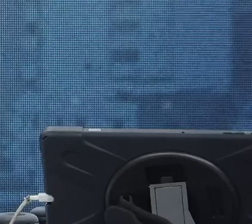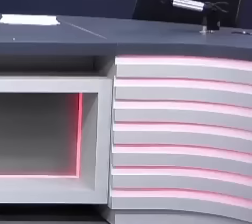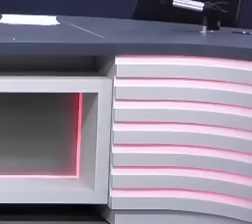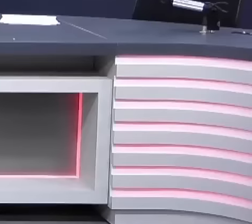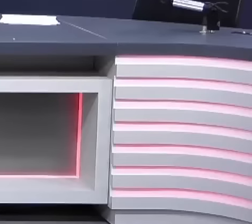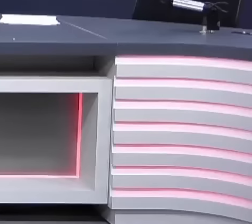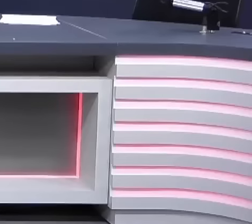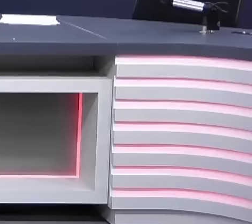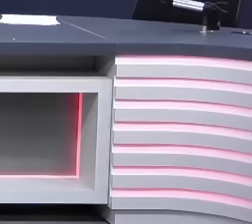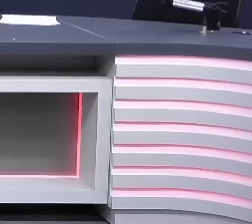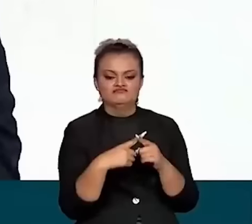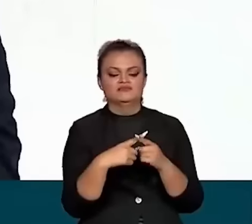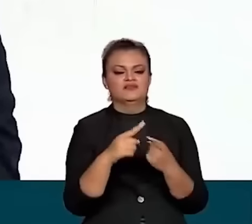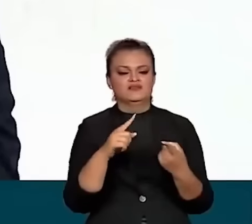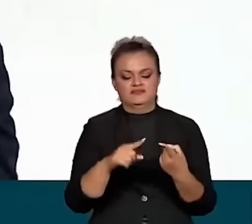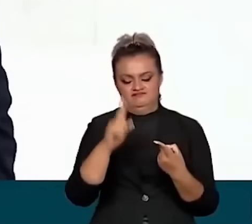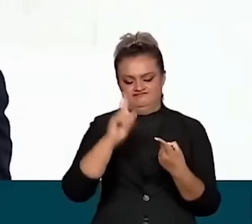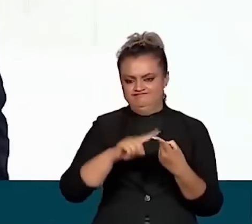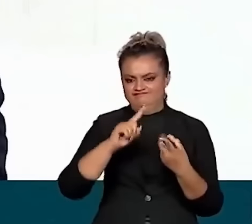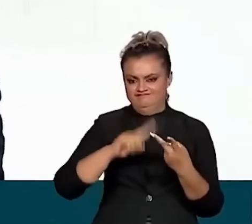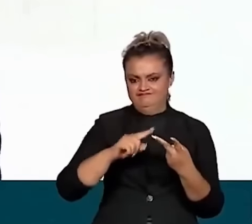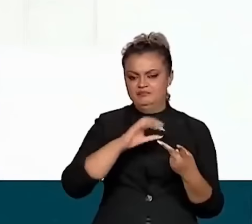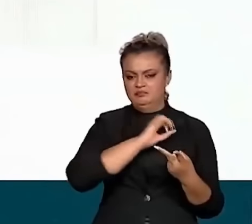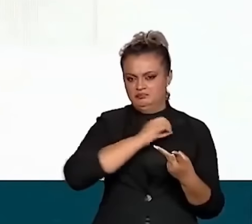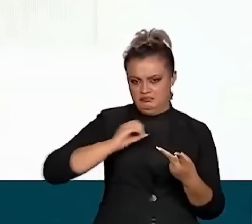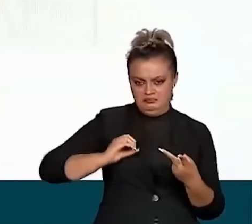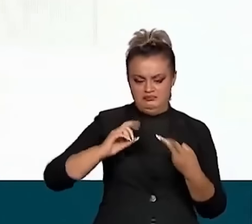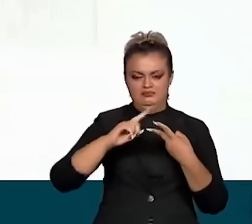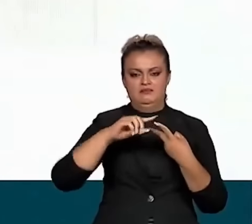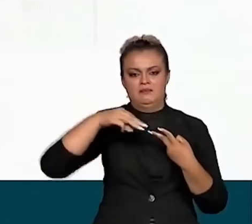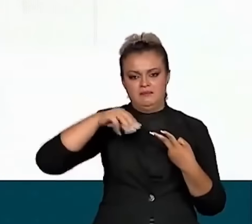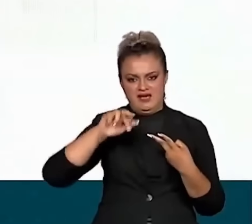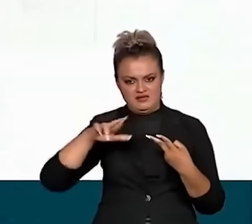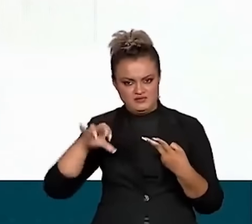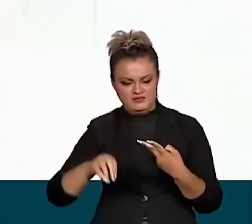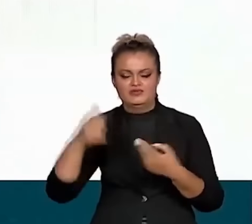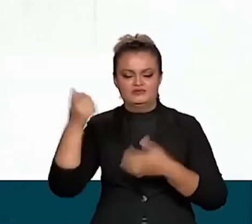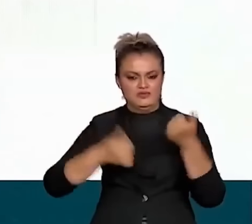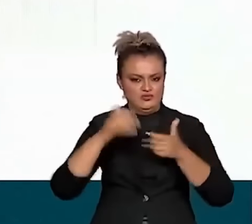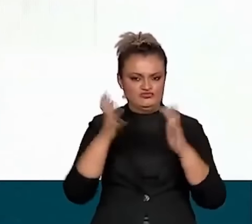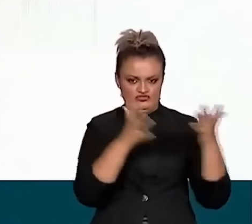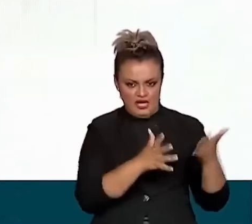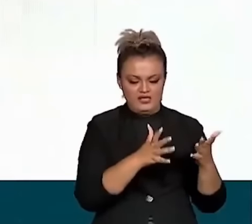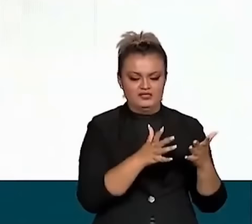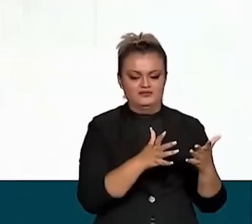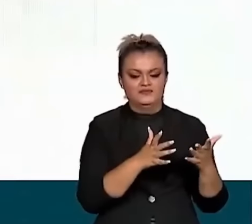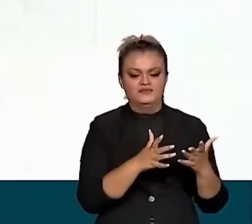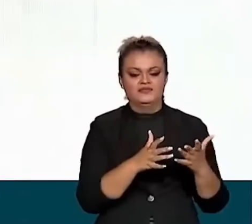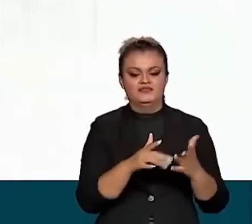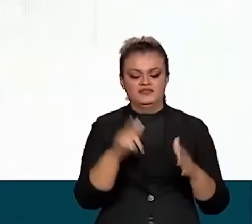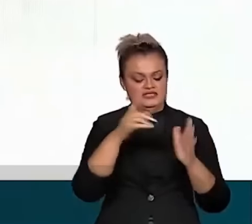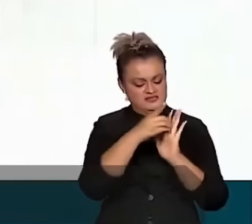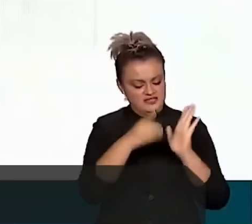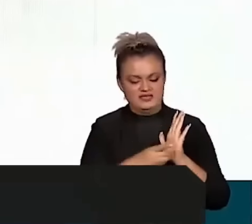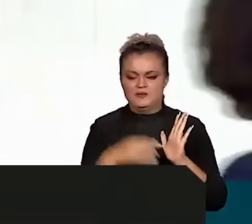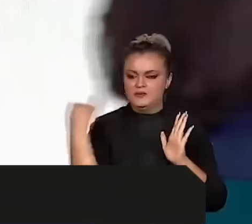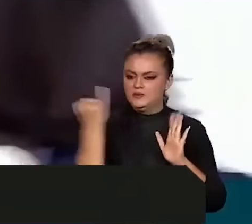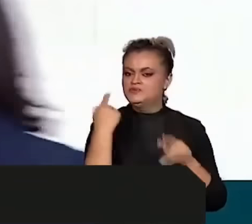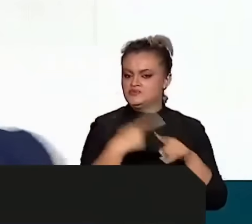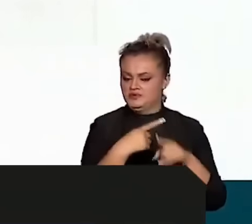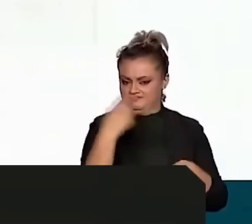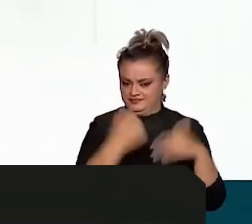Ferreira. Oi, Alan, muito boa noite a você e aos ouvintes. Há menos de uma semana para o início da vigência